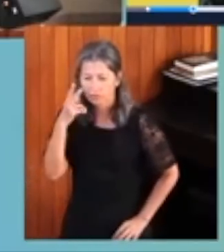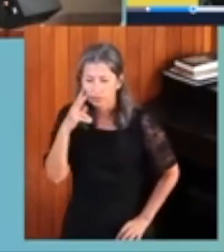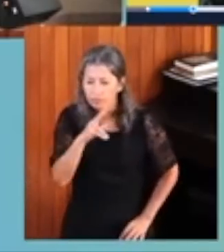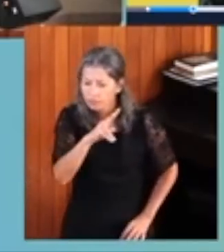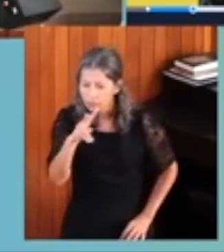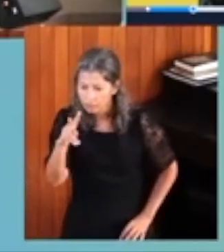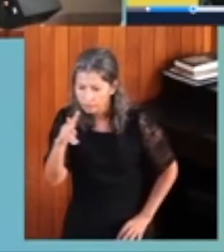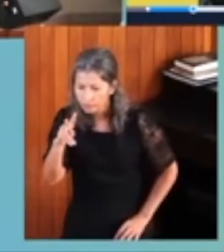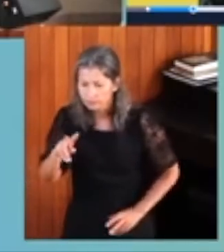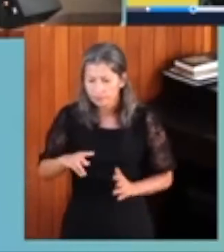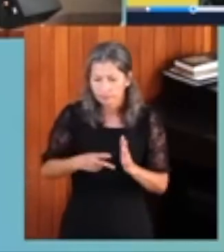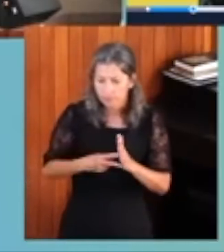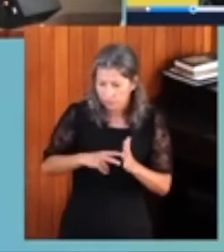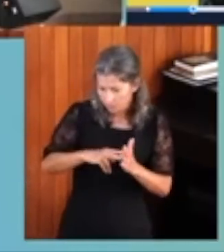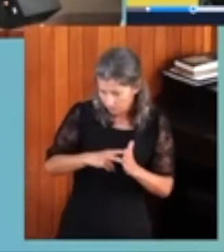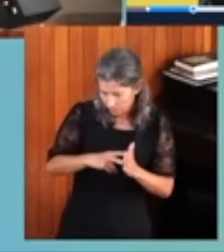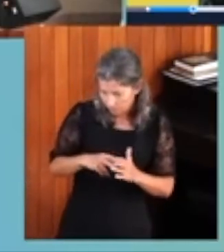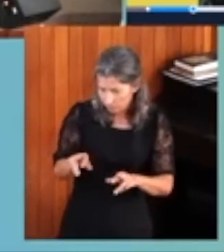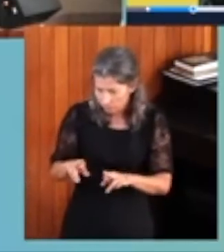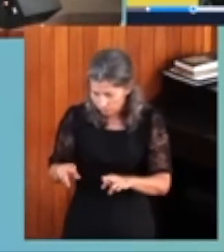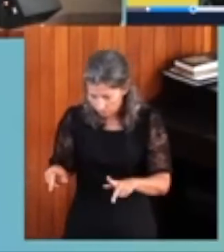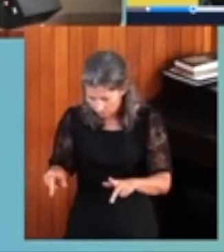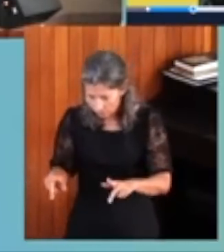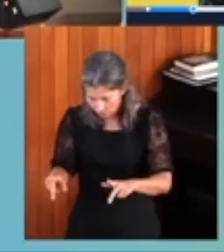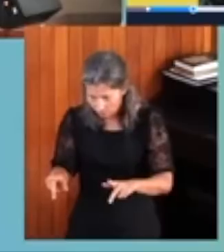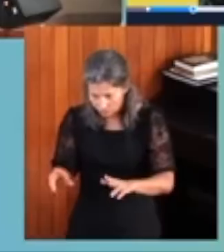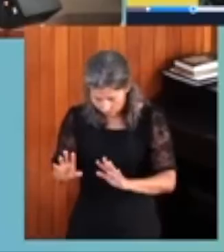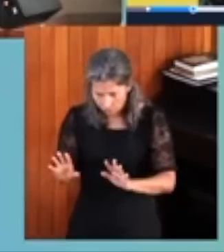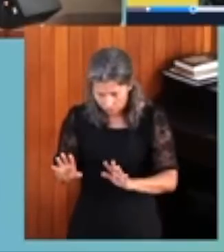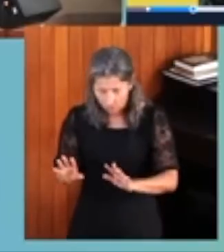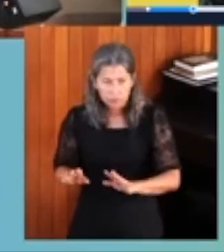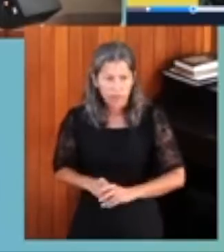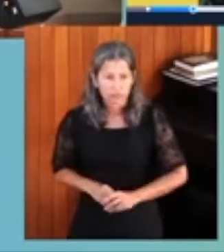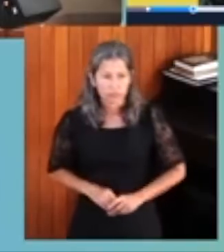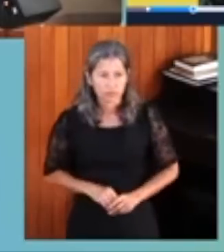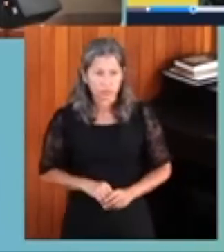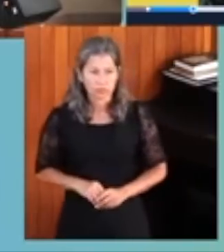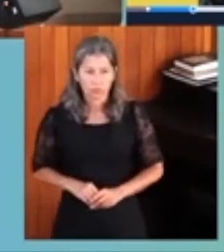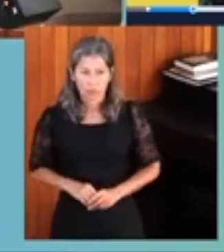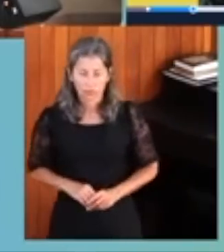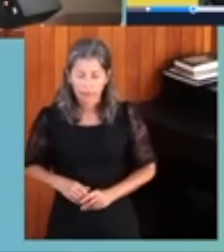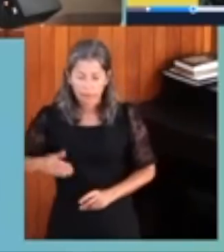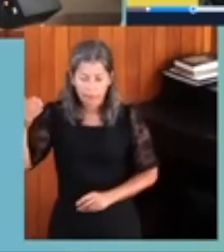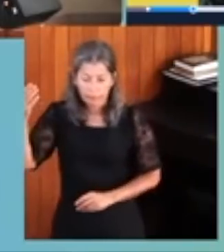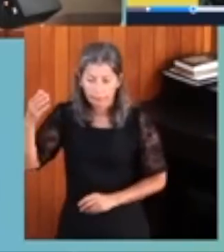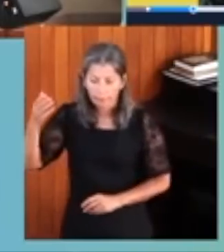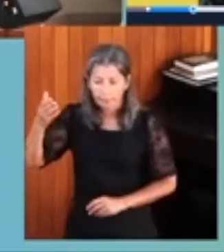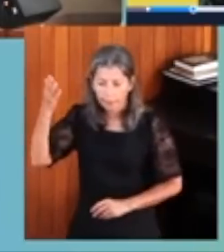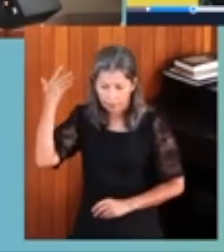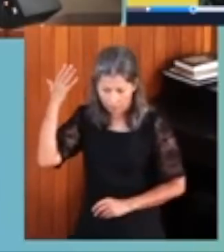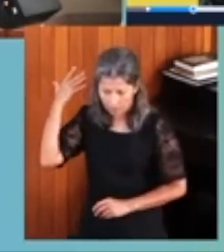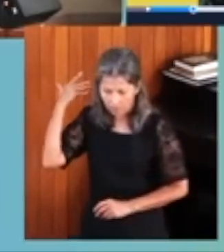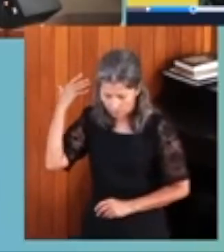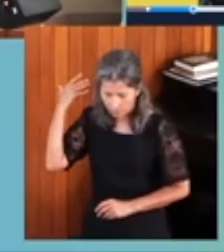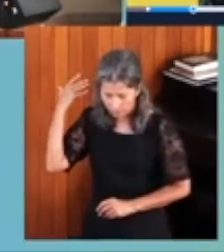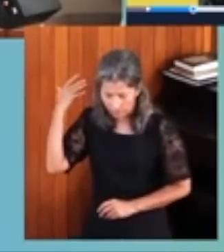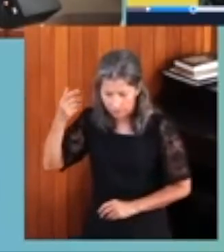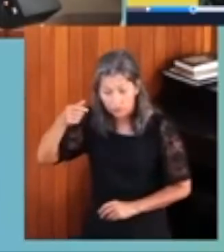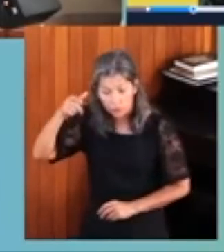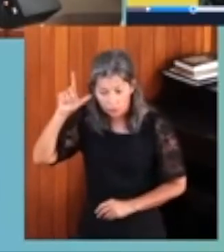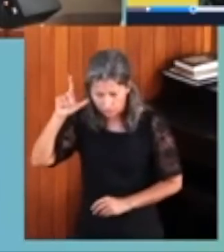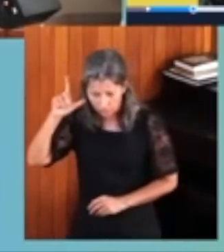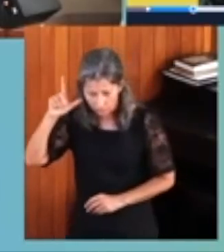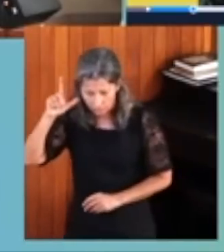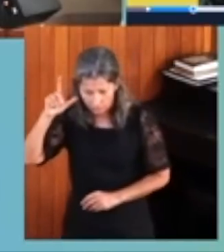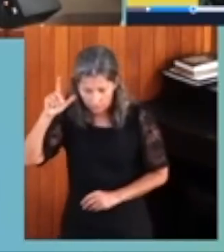é a mesma, são reinos. Então as 7 cartas que nós vimos à noite, hoje à noite, né, nós vimos, as 7